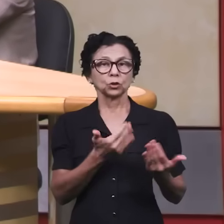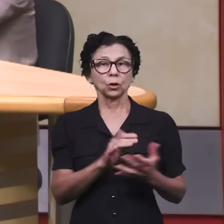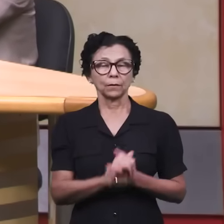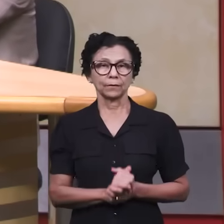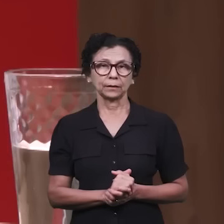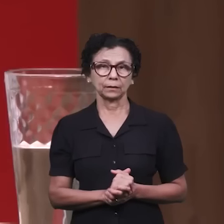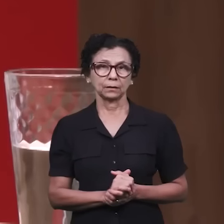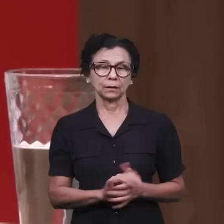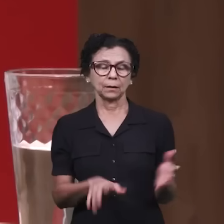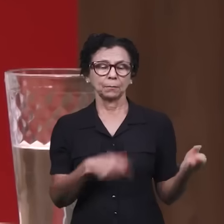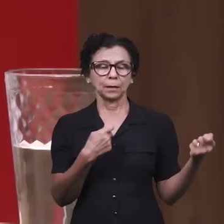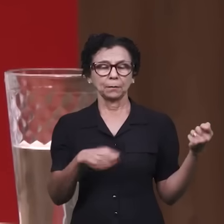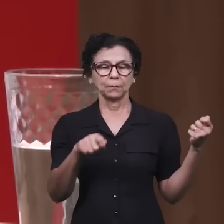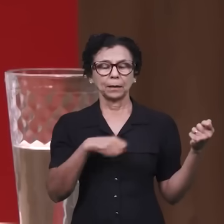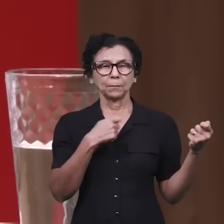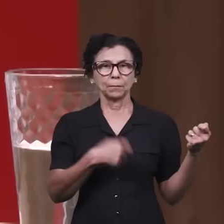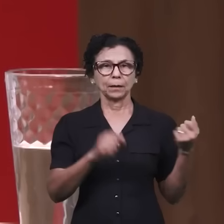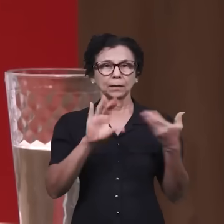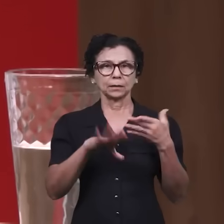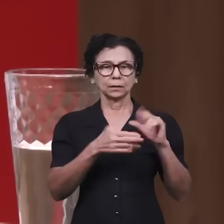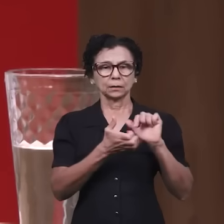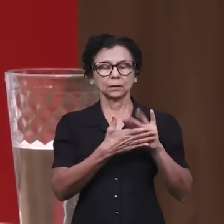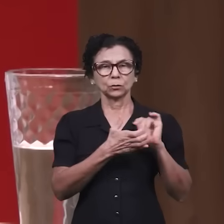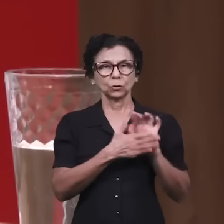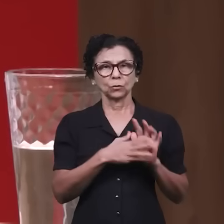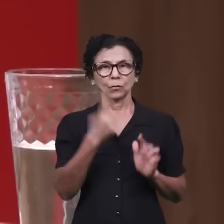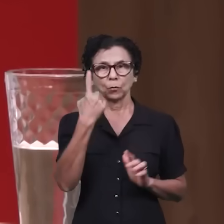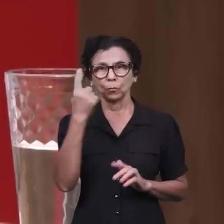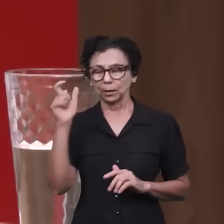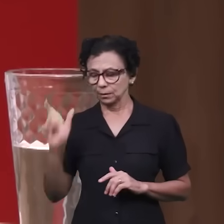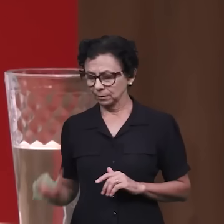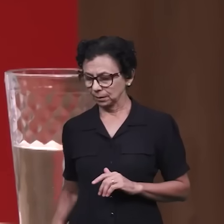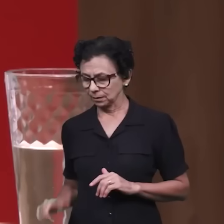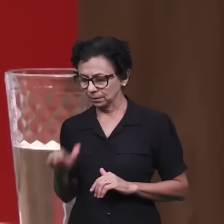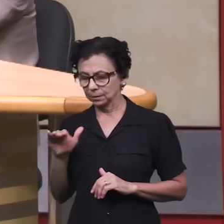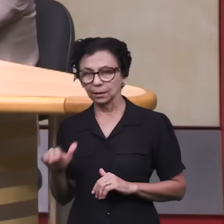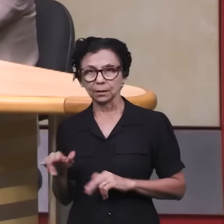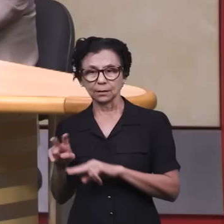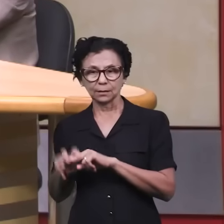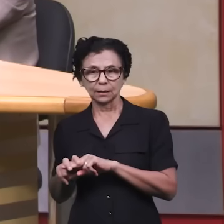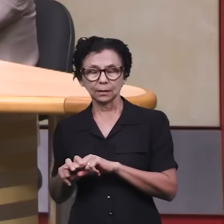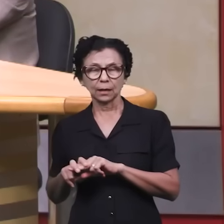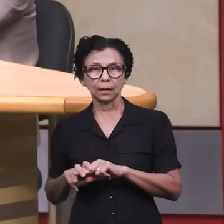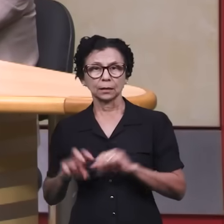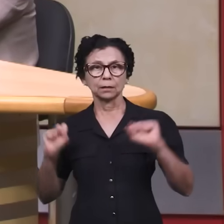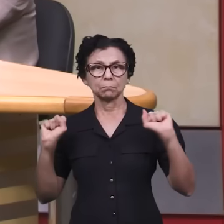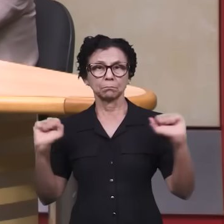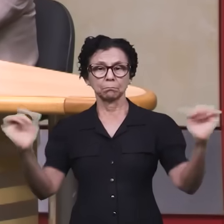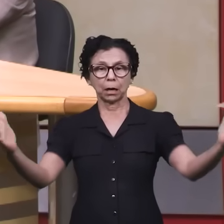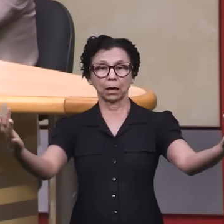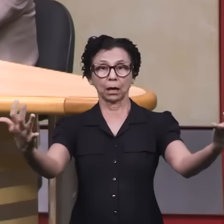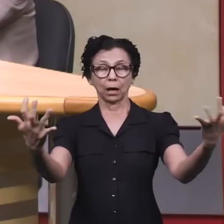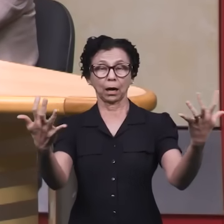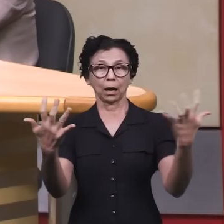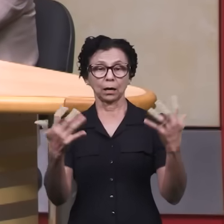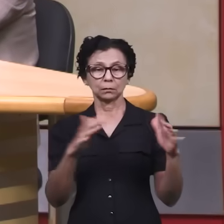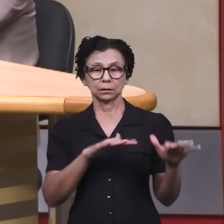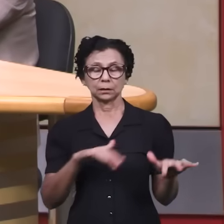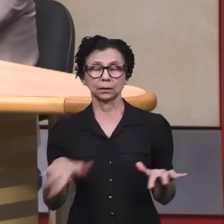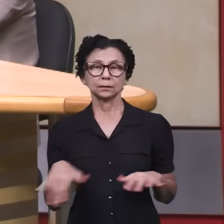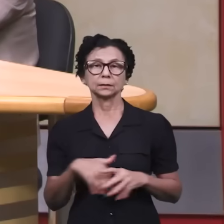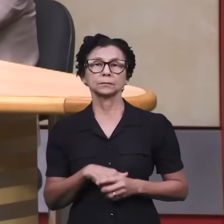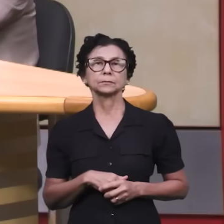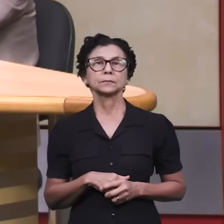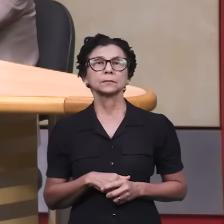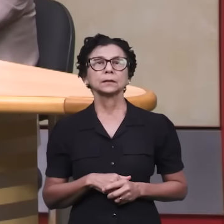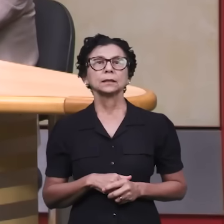chegou 2 e à noite você tinha 180 na igreja? Poxa, é uma coisa espetacular. Impressionante. Eu tenho um testemunho também, que se der